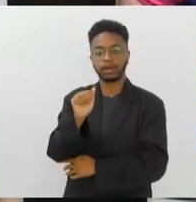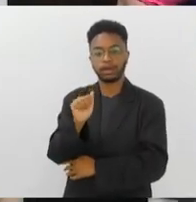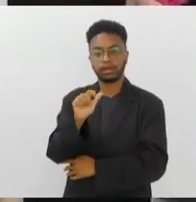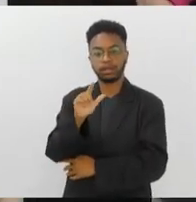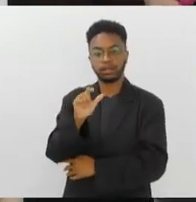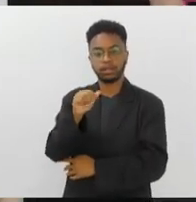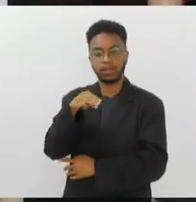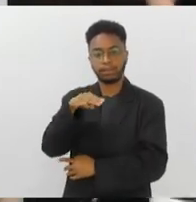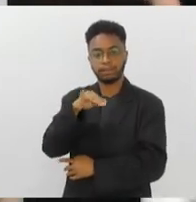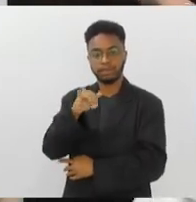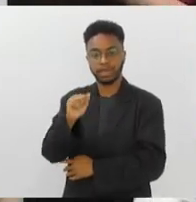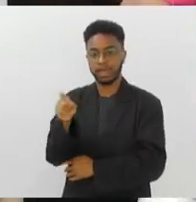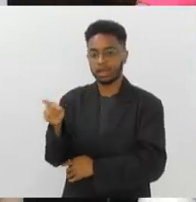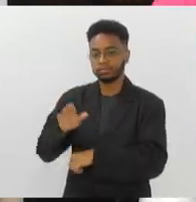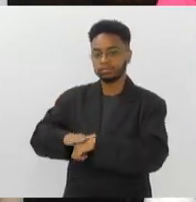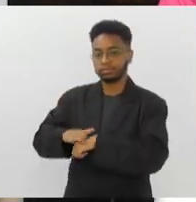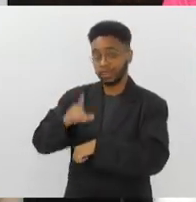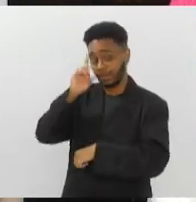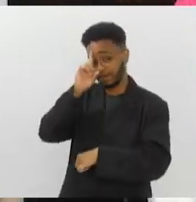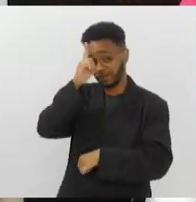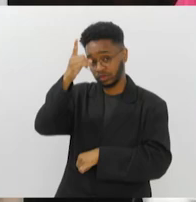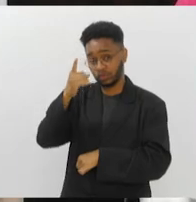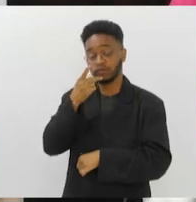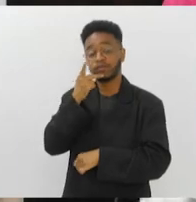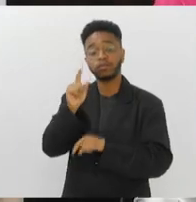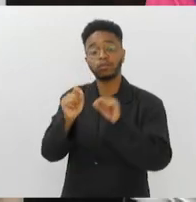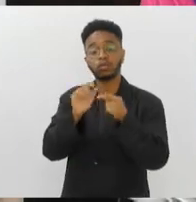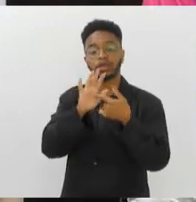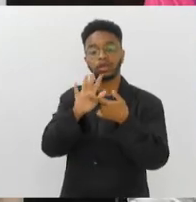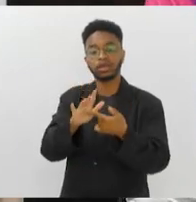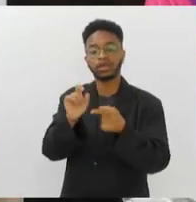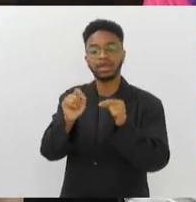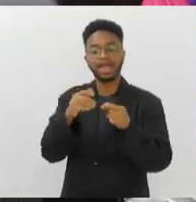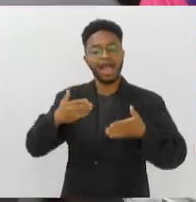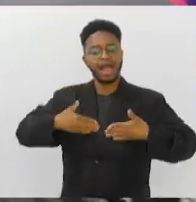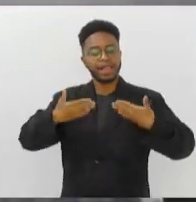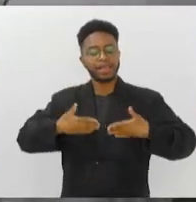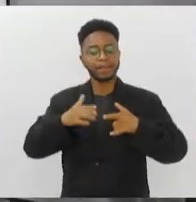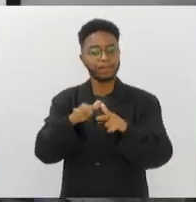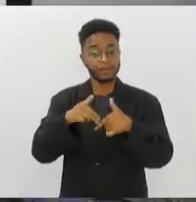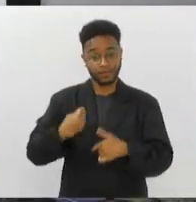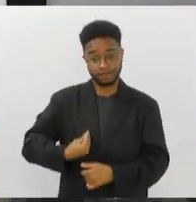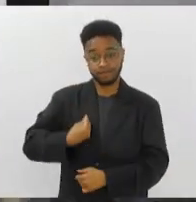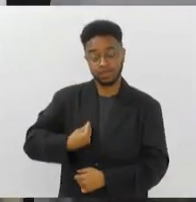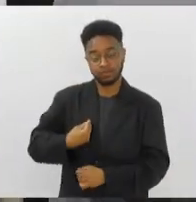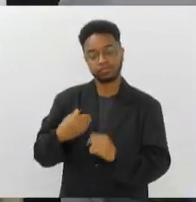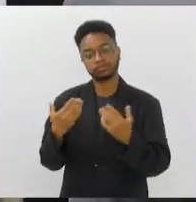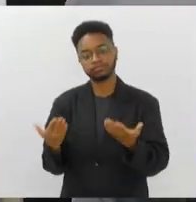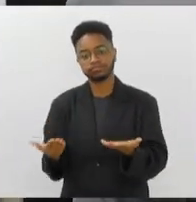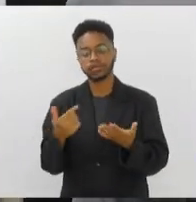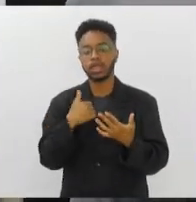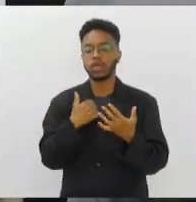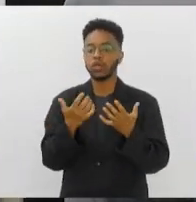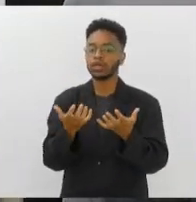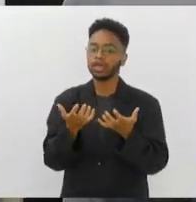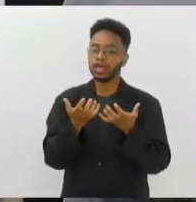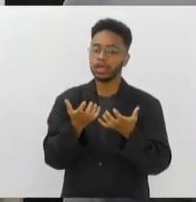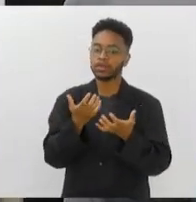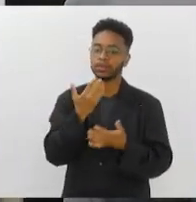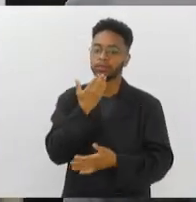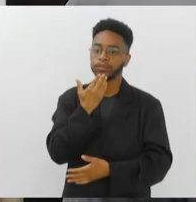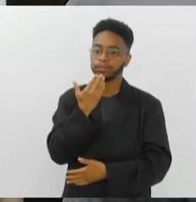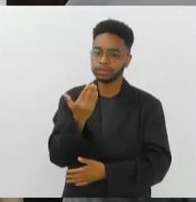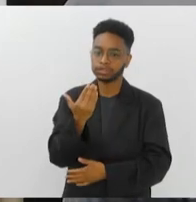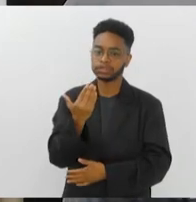inventou e que ela dizia que era o entusiasmo pela vida. Então, eu quero aqui pedir